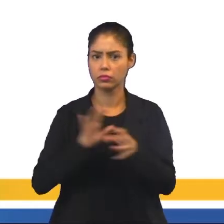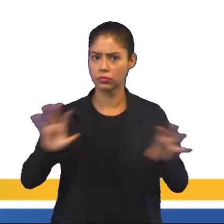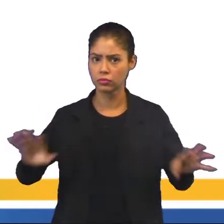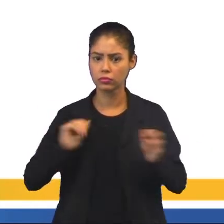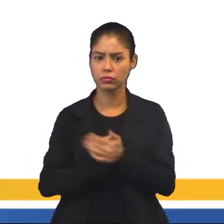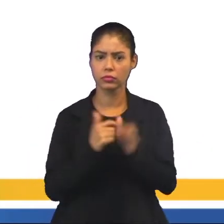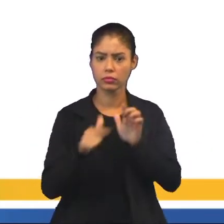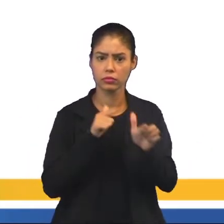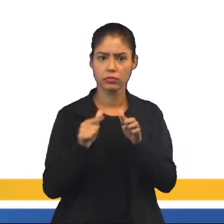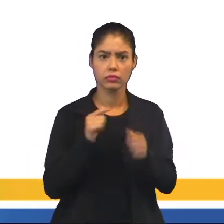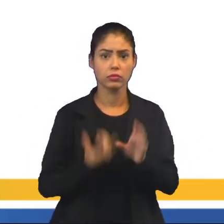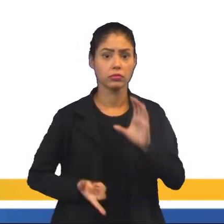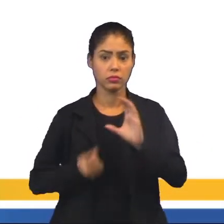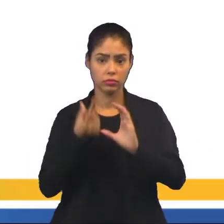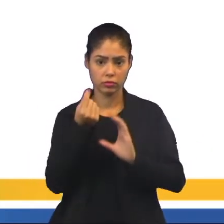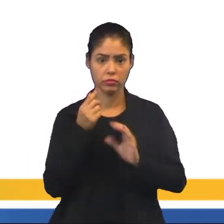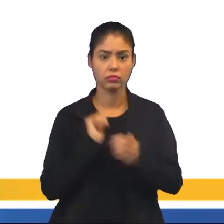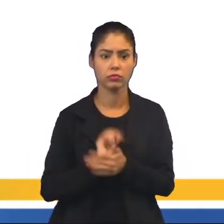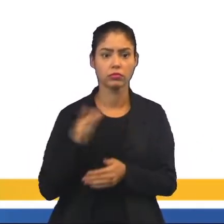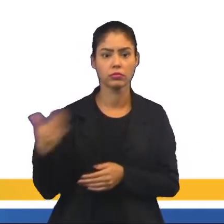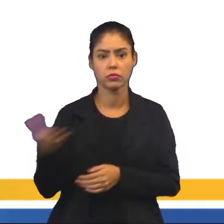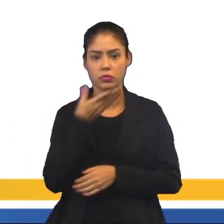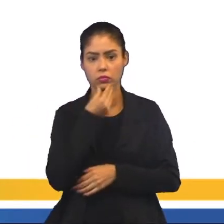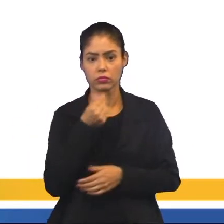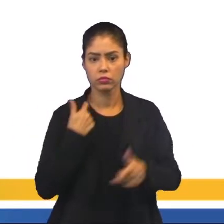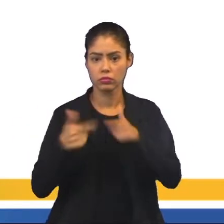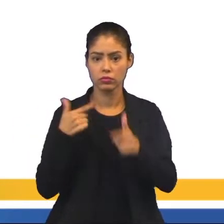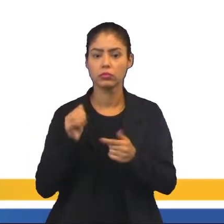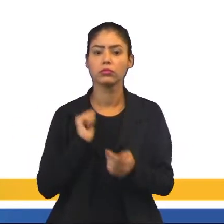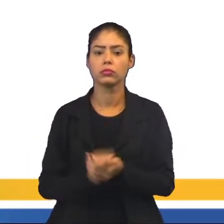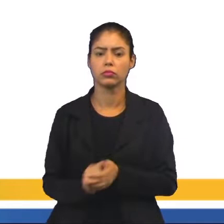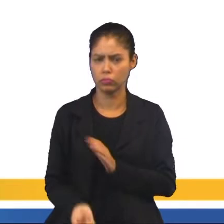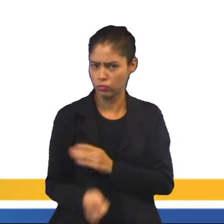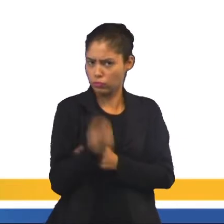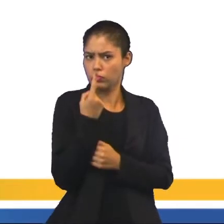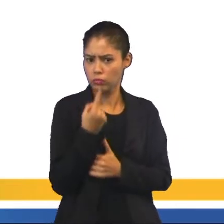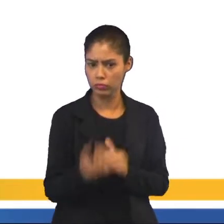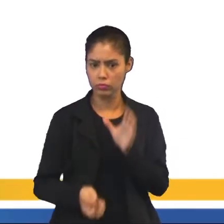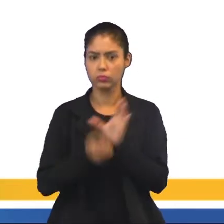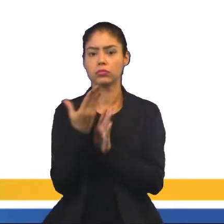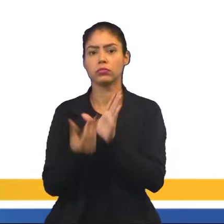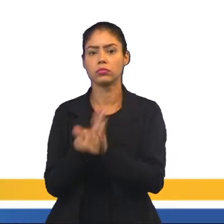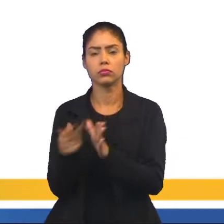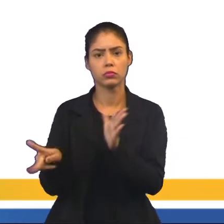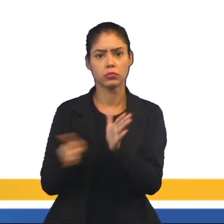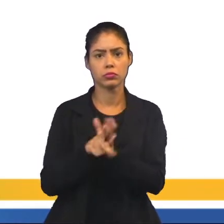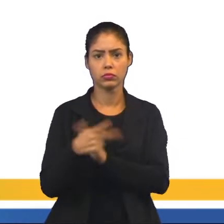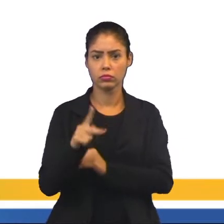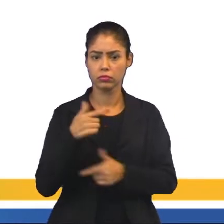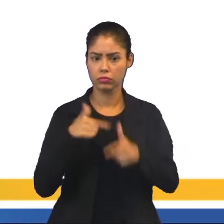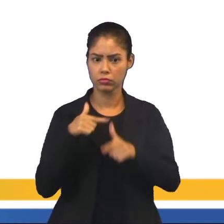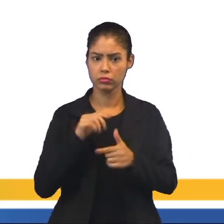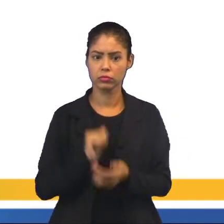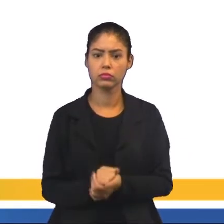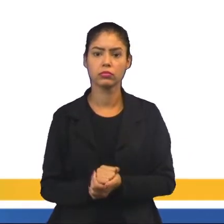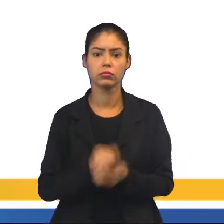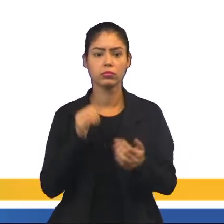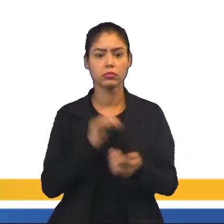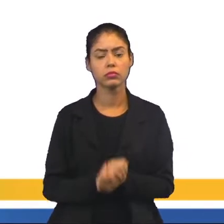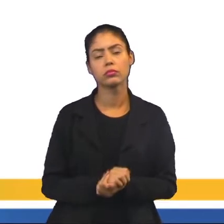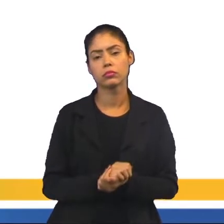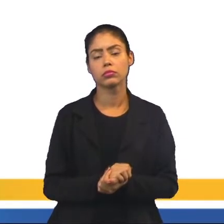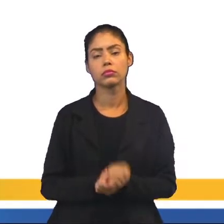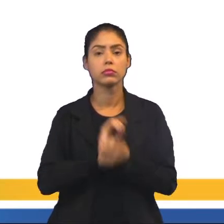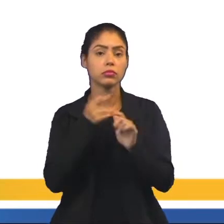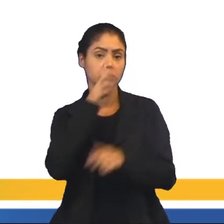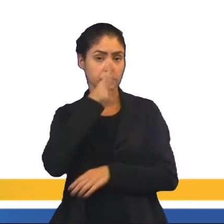separação entre trabalho e capital. Quando o homem que trabalha torna-se estranho ao produto do seu trabalho, tá? E aí